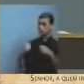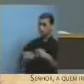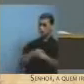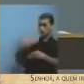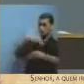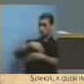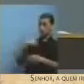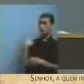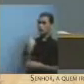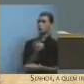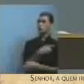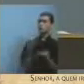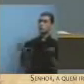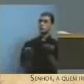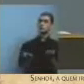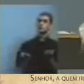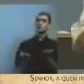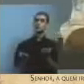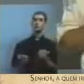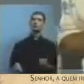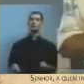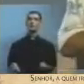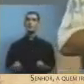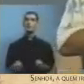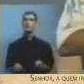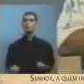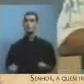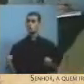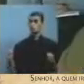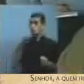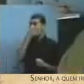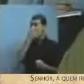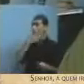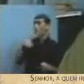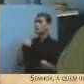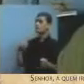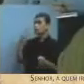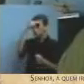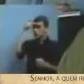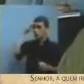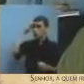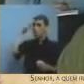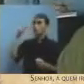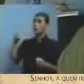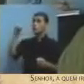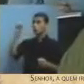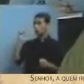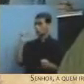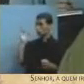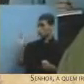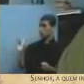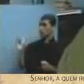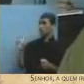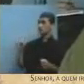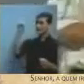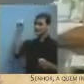nome sob o qual o ser humano será salvo, o verdadeiro nome da paz,